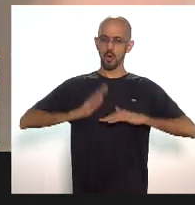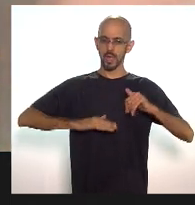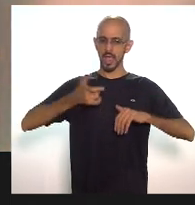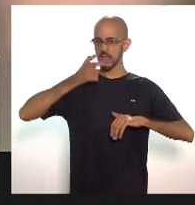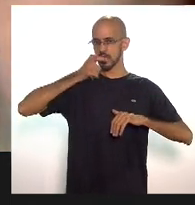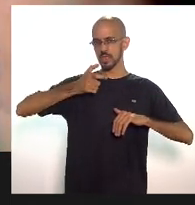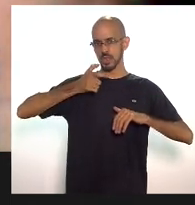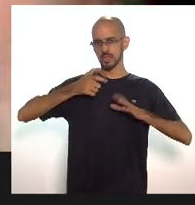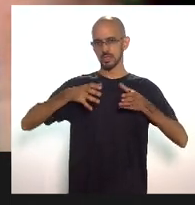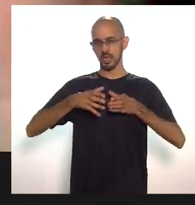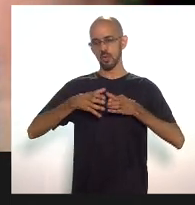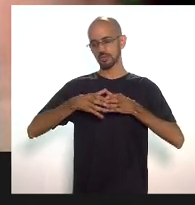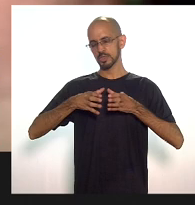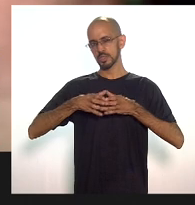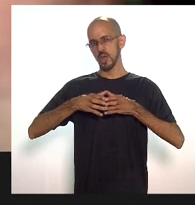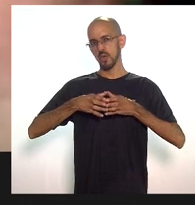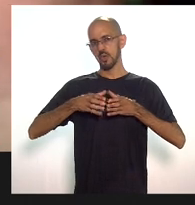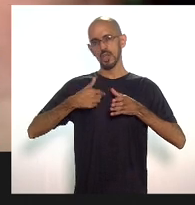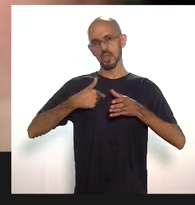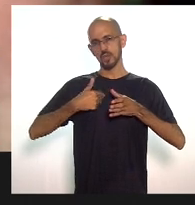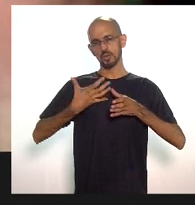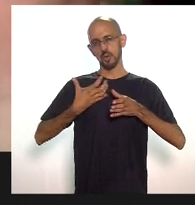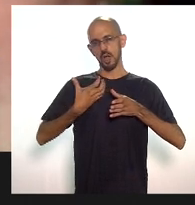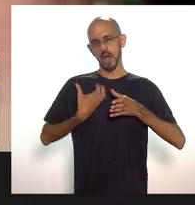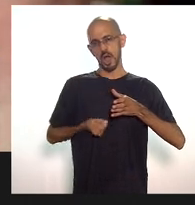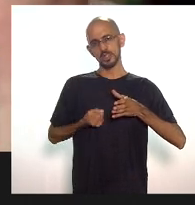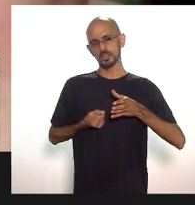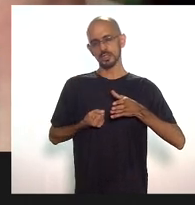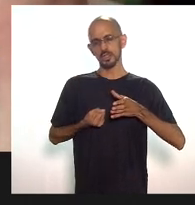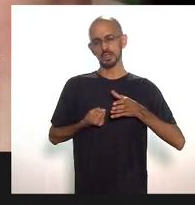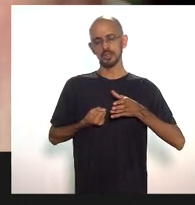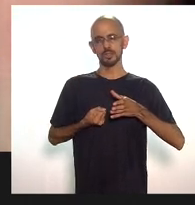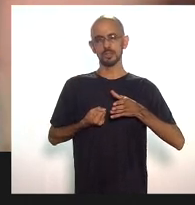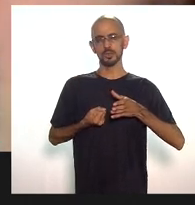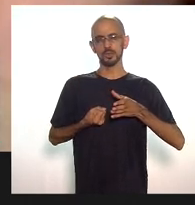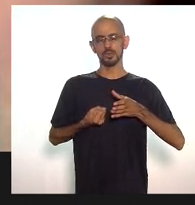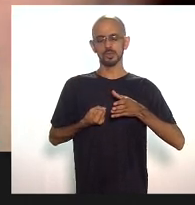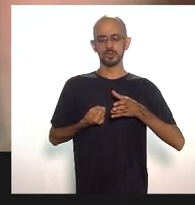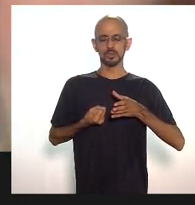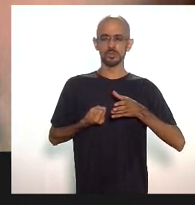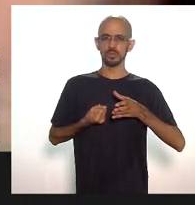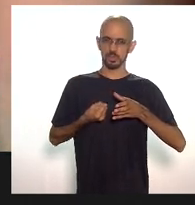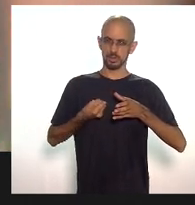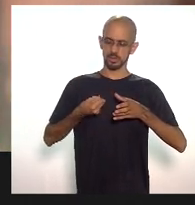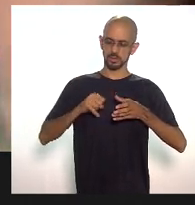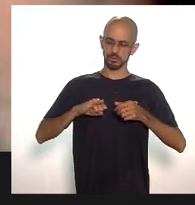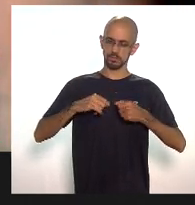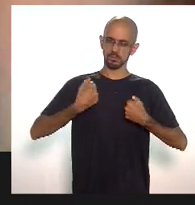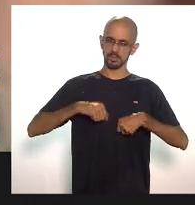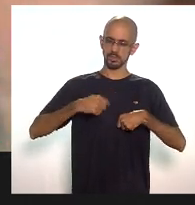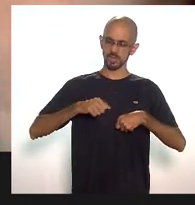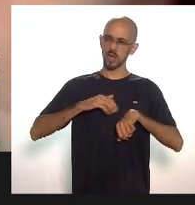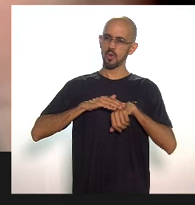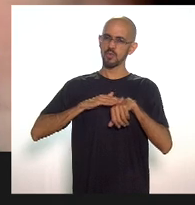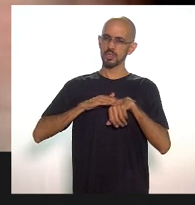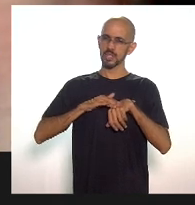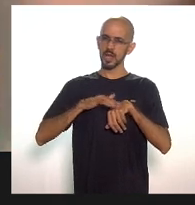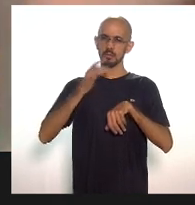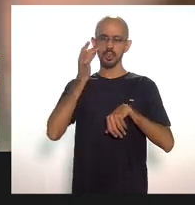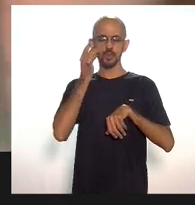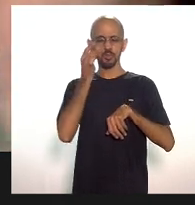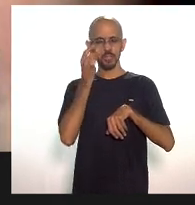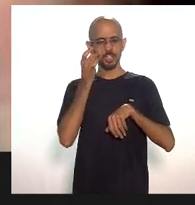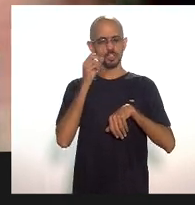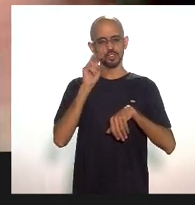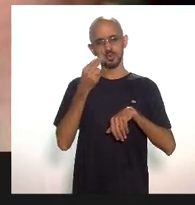coloco aí à disposição, né, para poder, se for necessário, a Brasília, falar pessoalmente com ele, né?